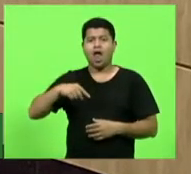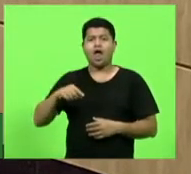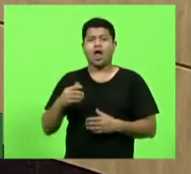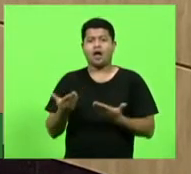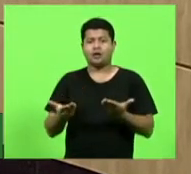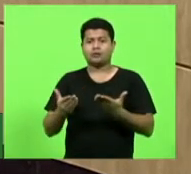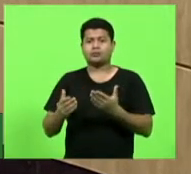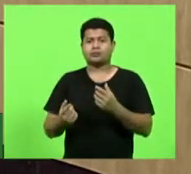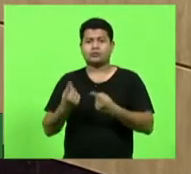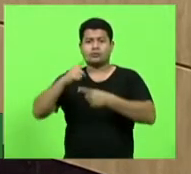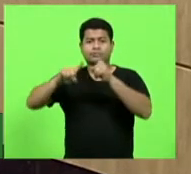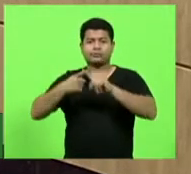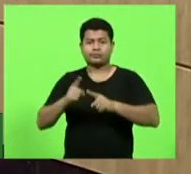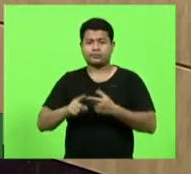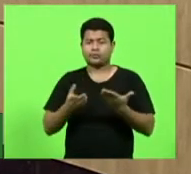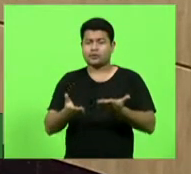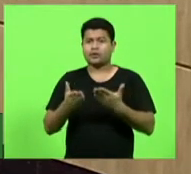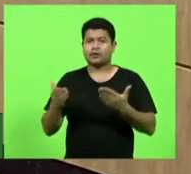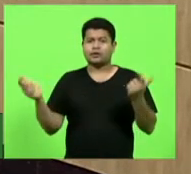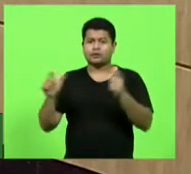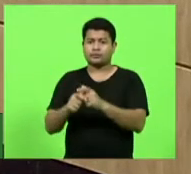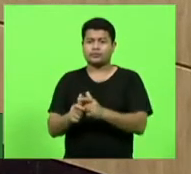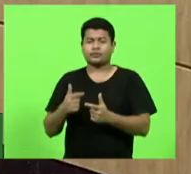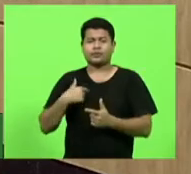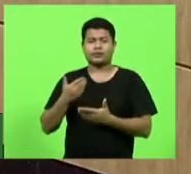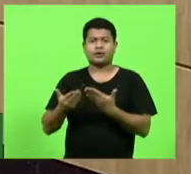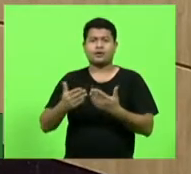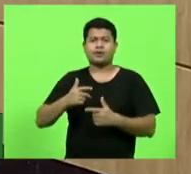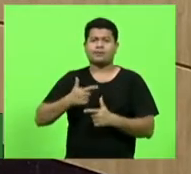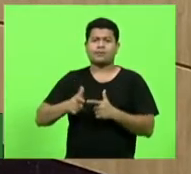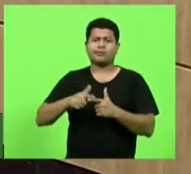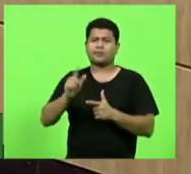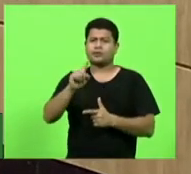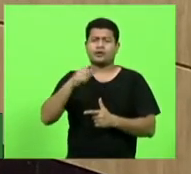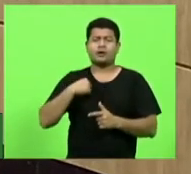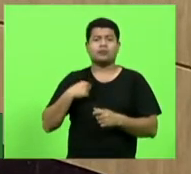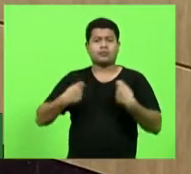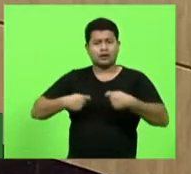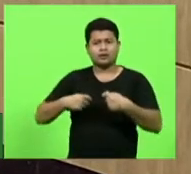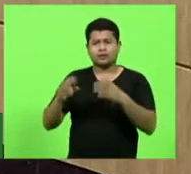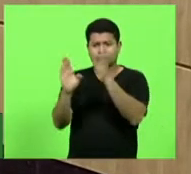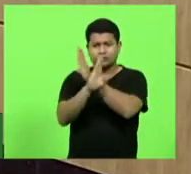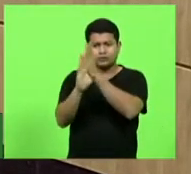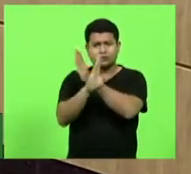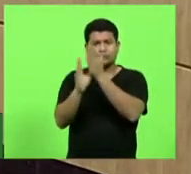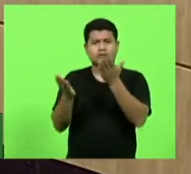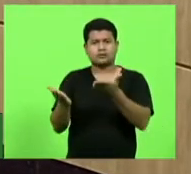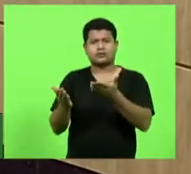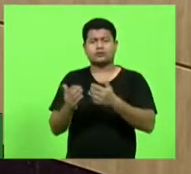das minorias. Não há problema nenhum em jogar luz, em investigar. Eu não entendo